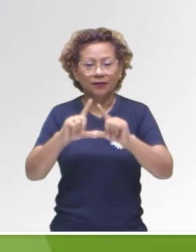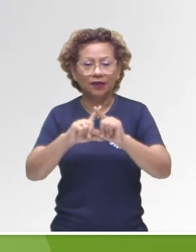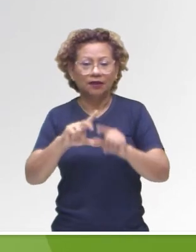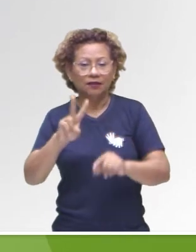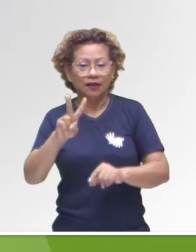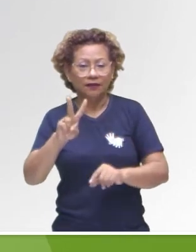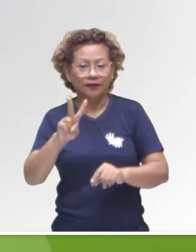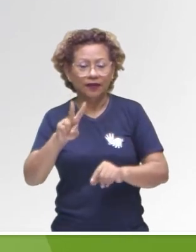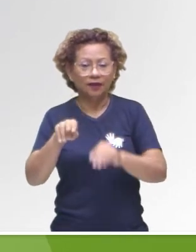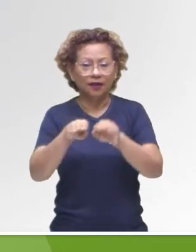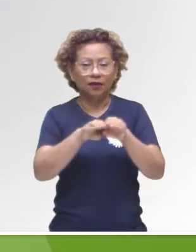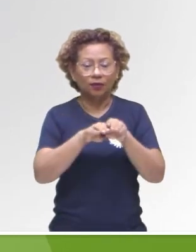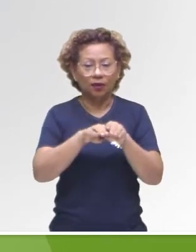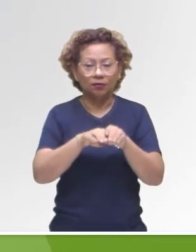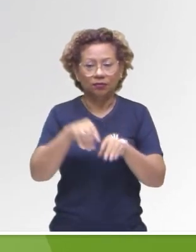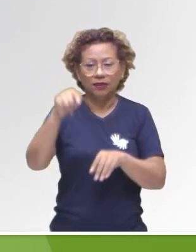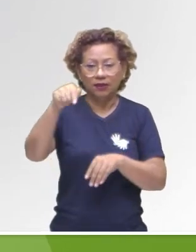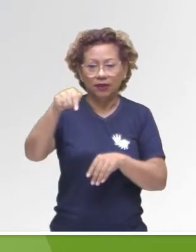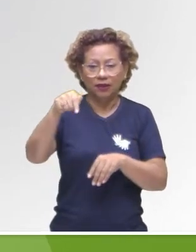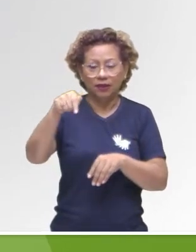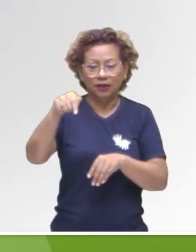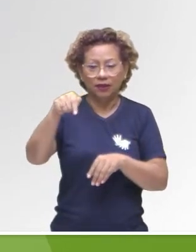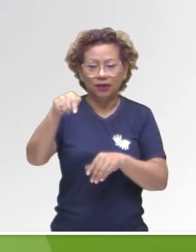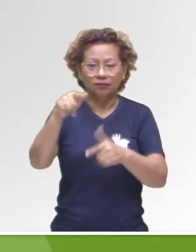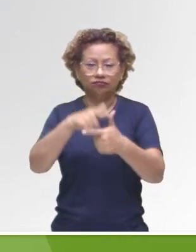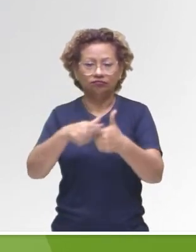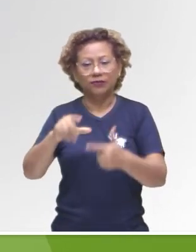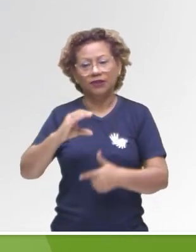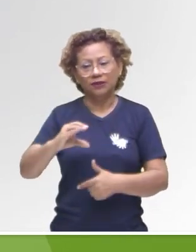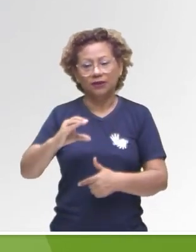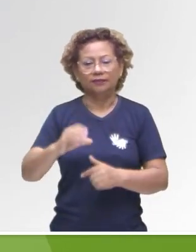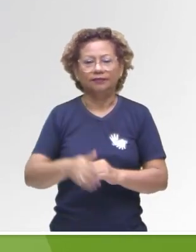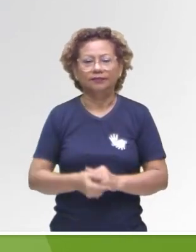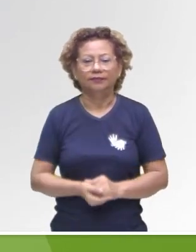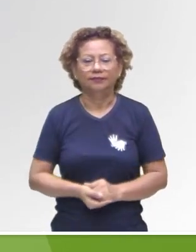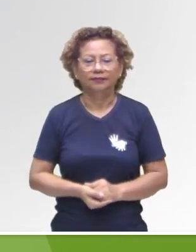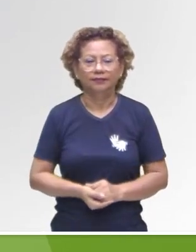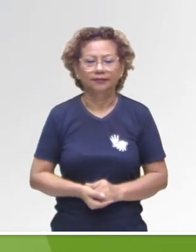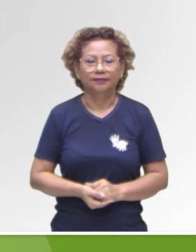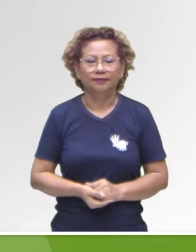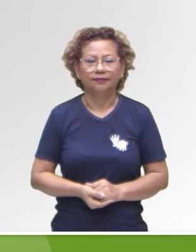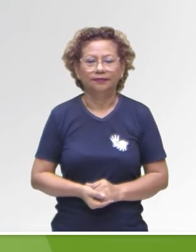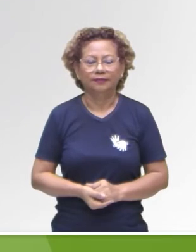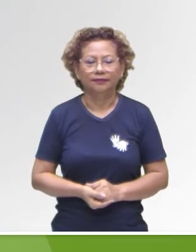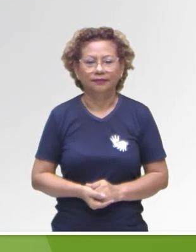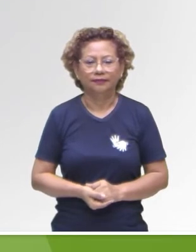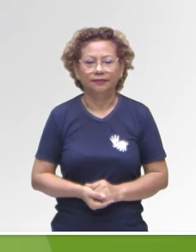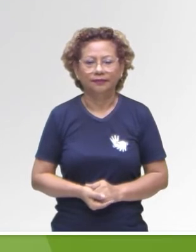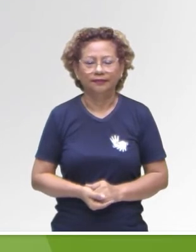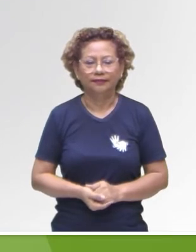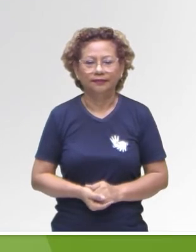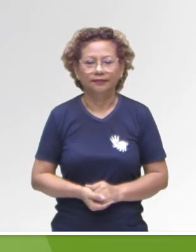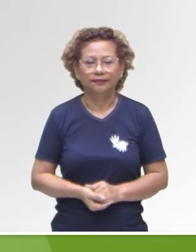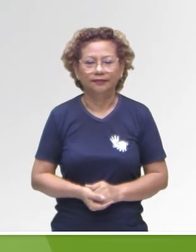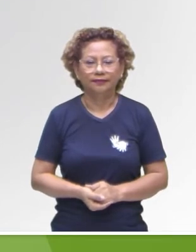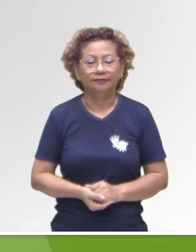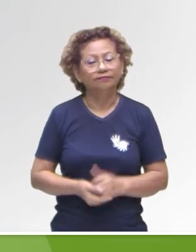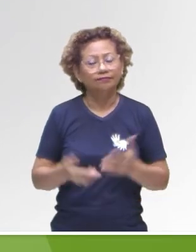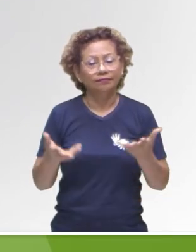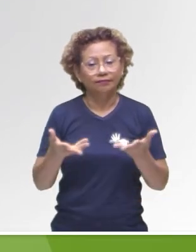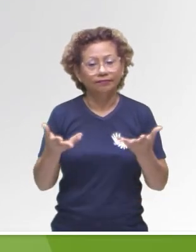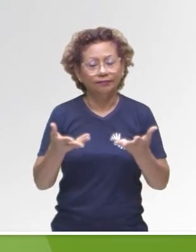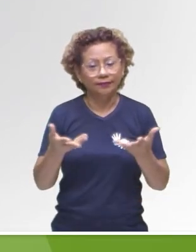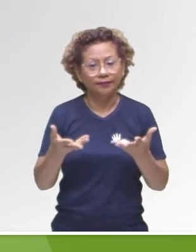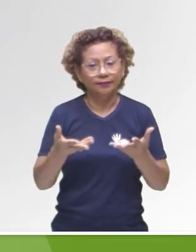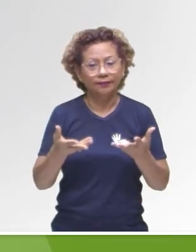Q sobre C. É o que ele está dizendo aqui, né? O ΔV é Q sobre C. E aí, fazendo